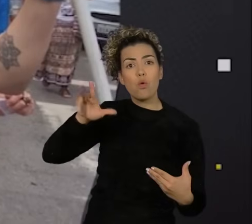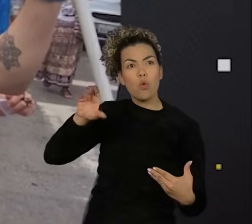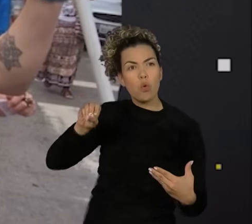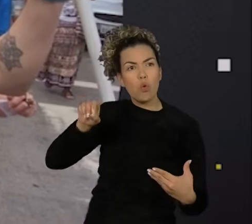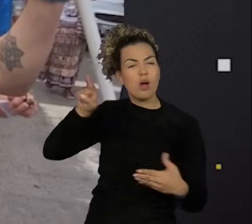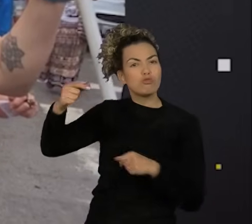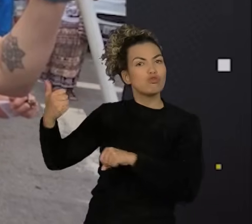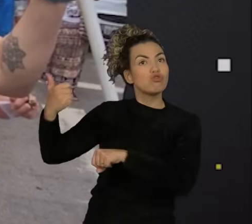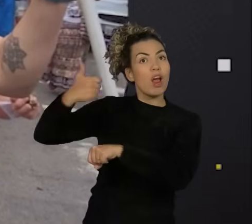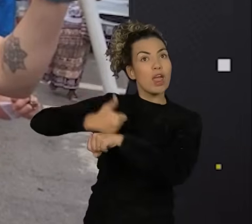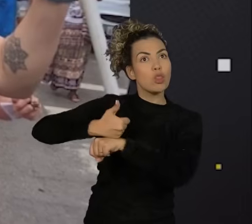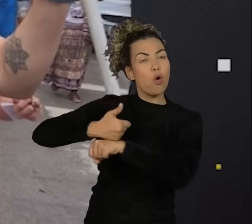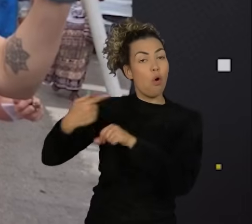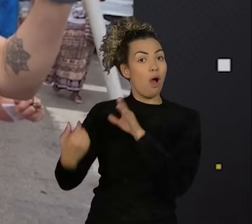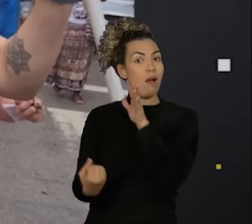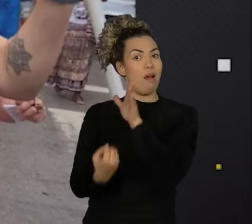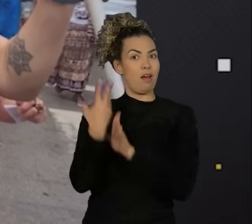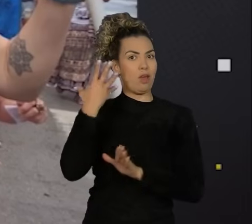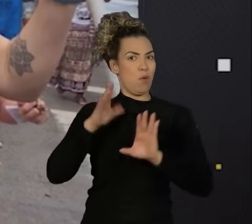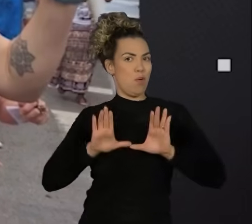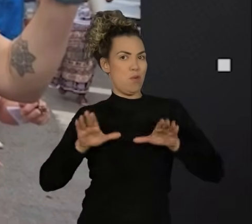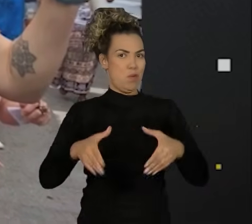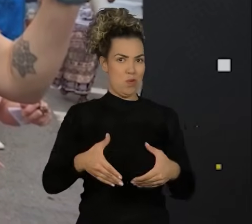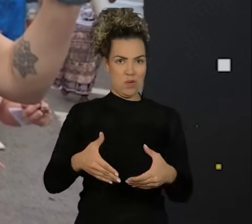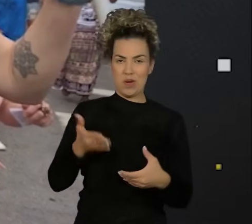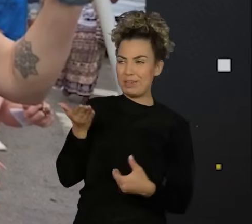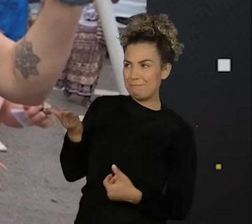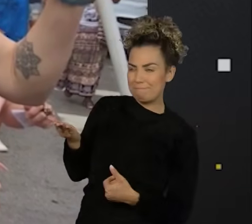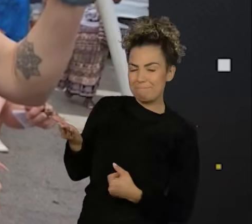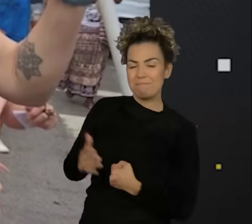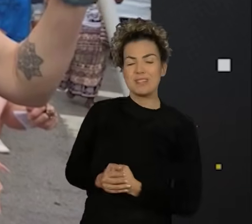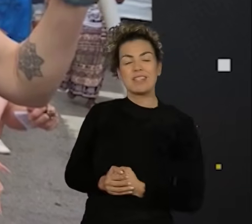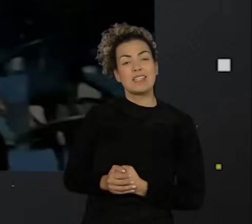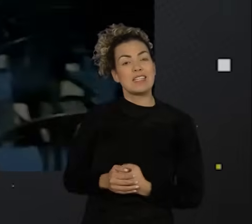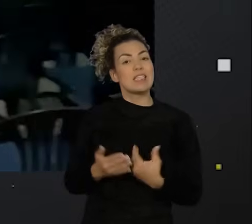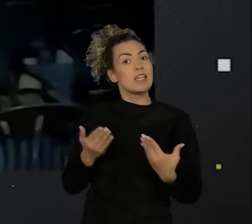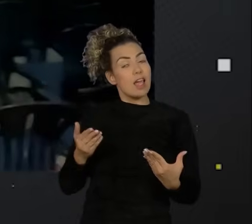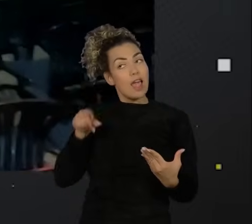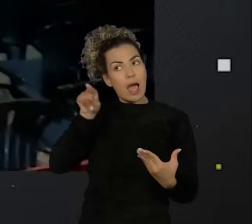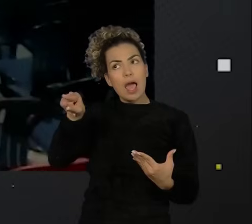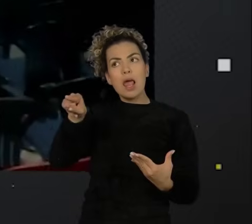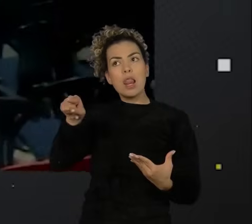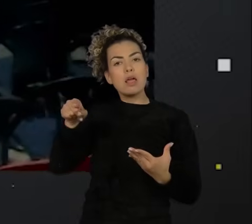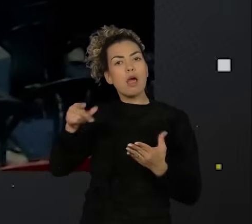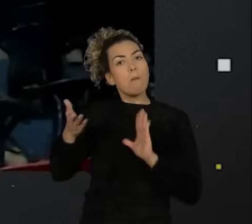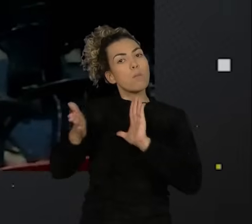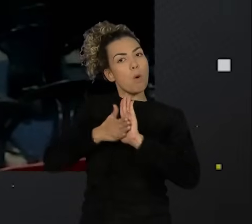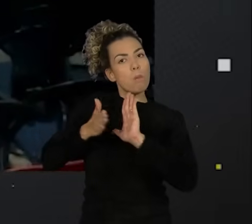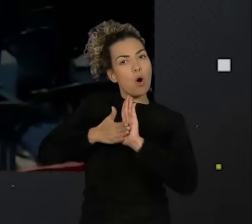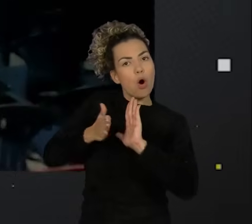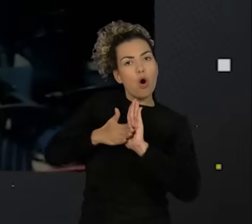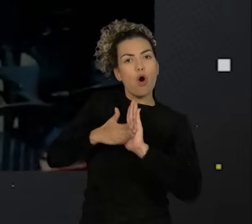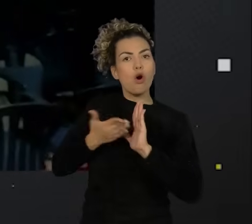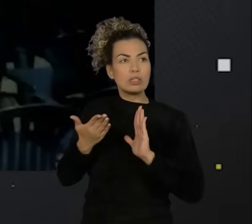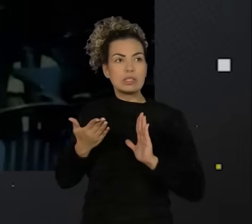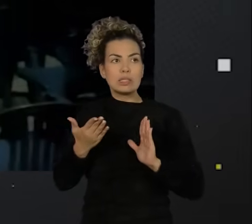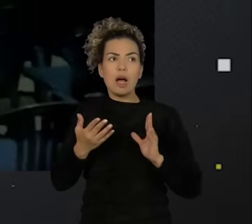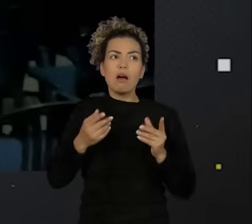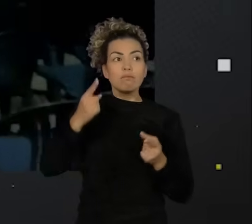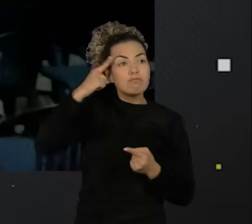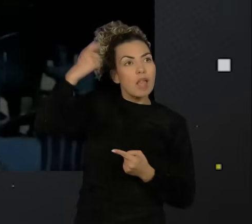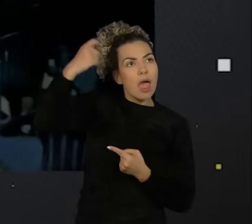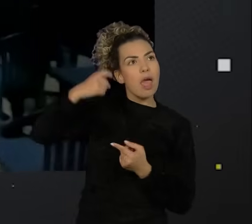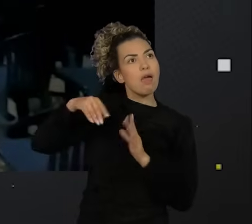diretor e fundador da Companhia Pessoal do Faroeste, que era quem propunha todos esses desafios,